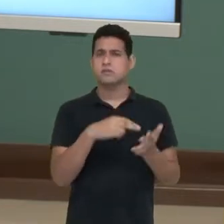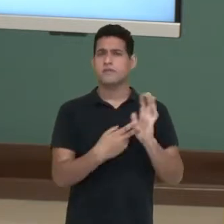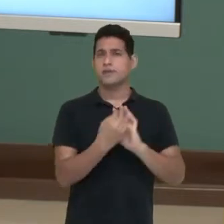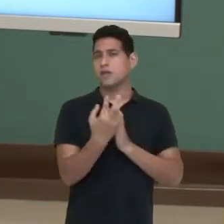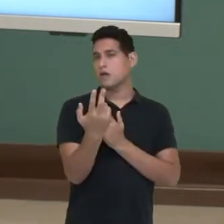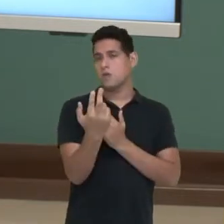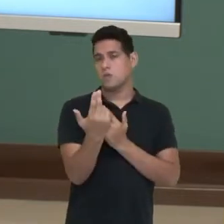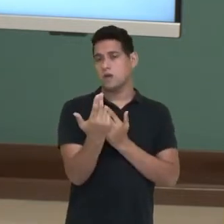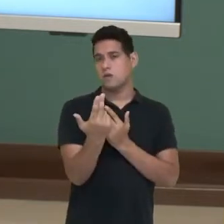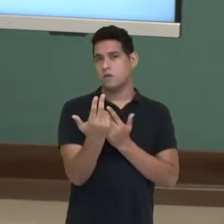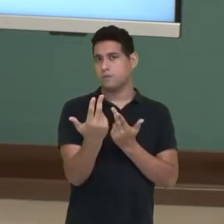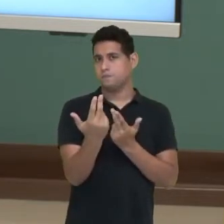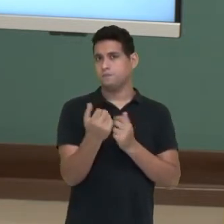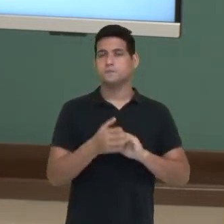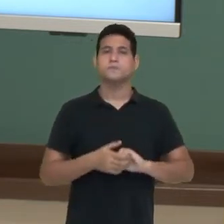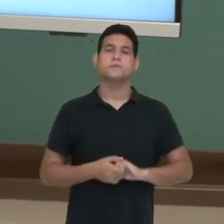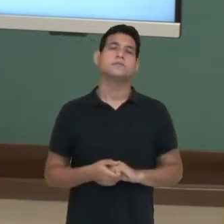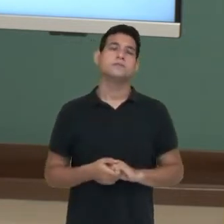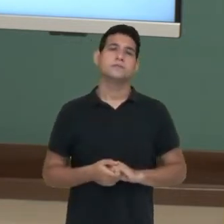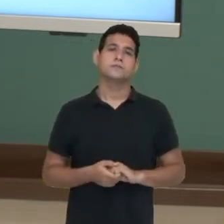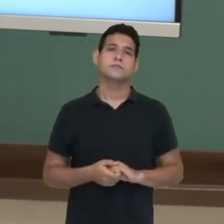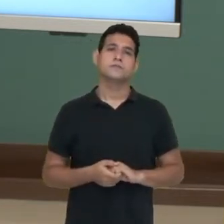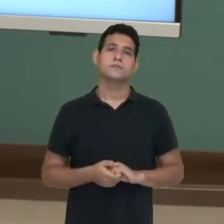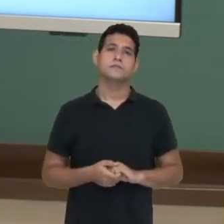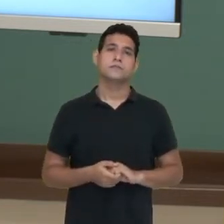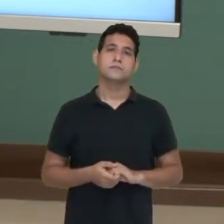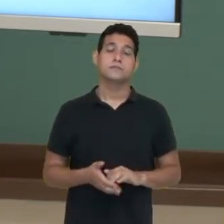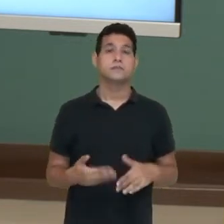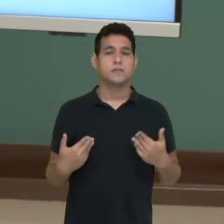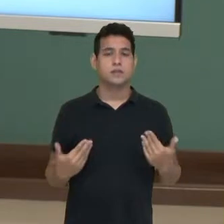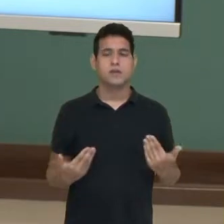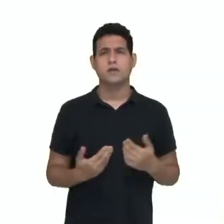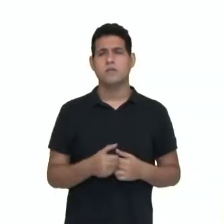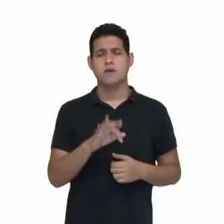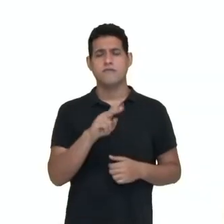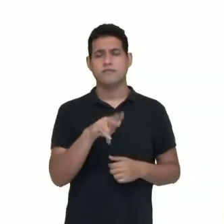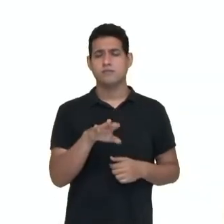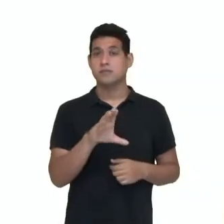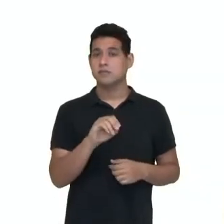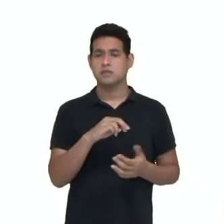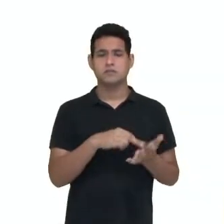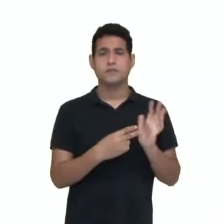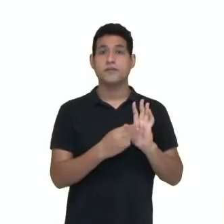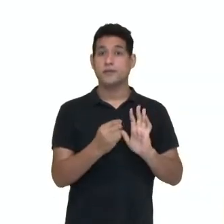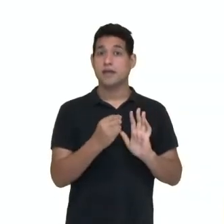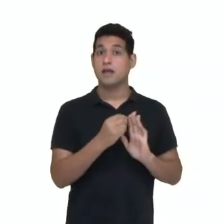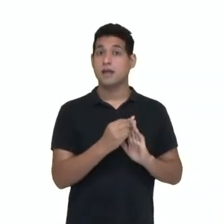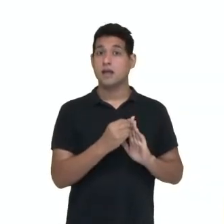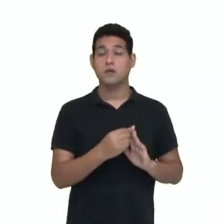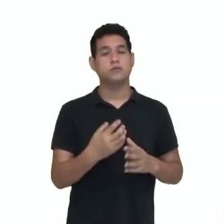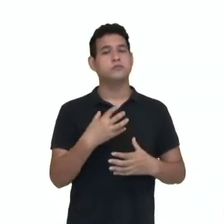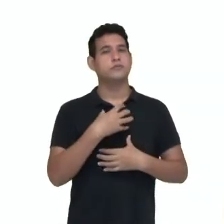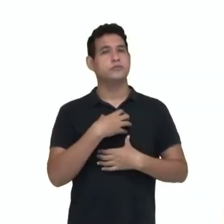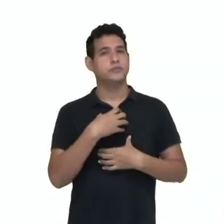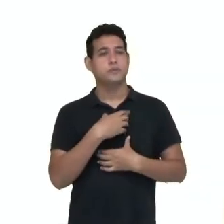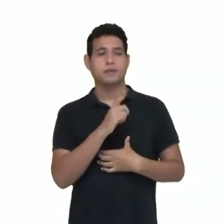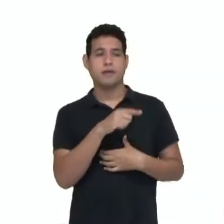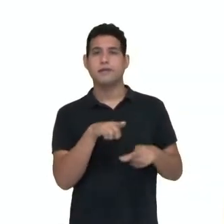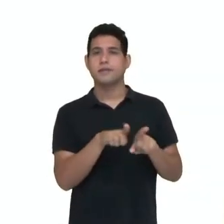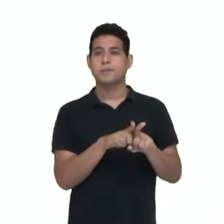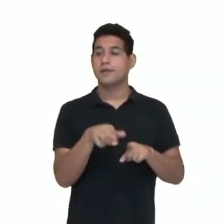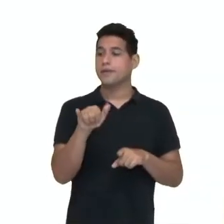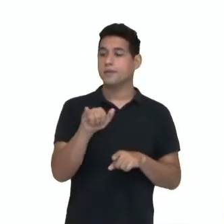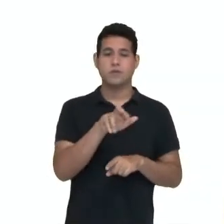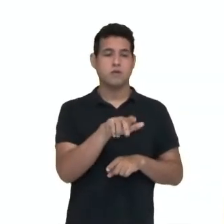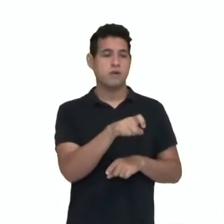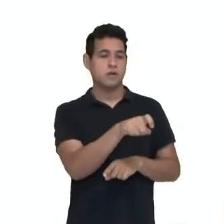mesma coisa, tá bom? Então, olha, uma função afim é dada pela lei, pelo tipão dela, y